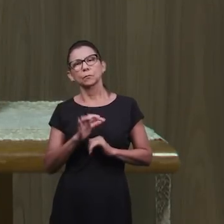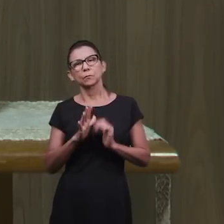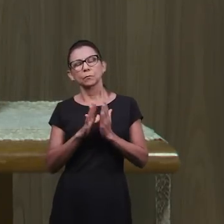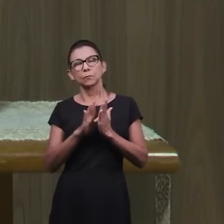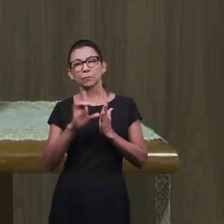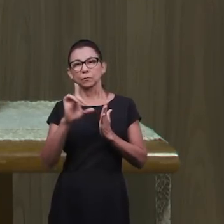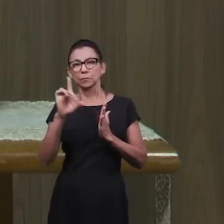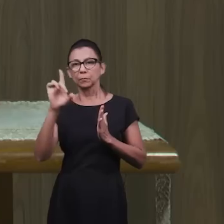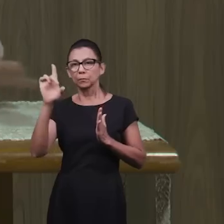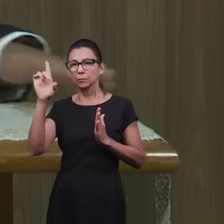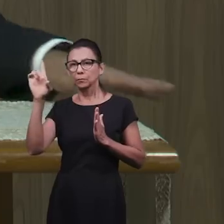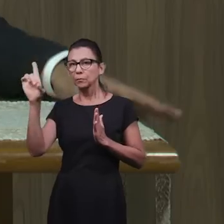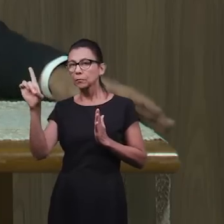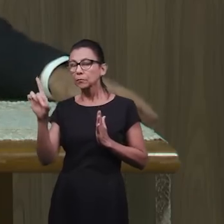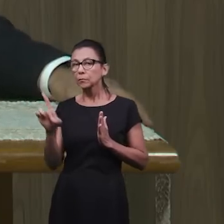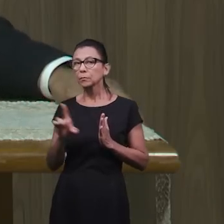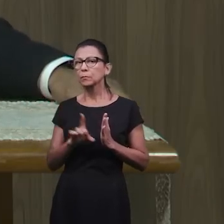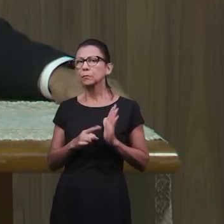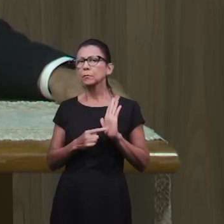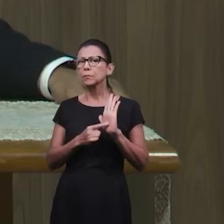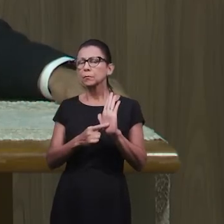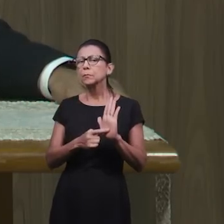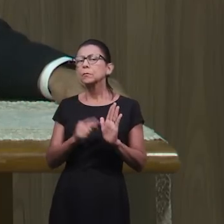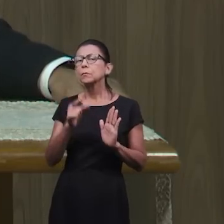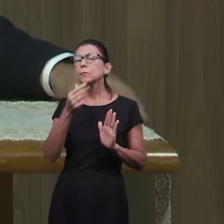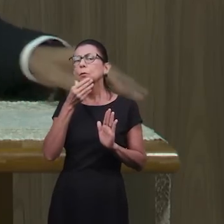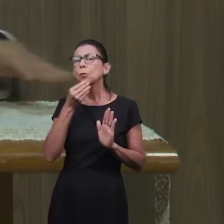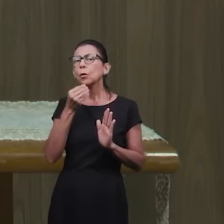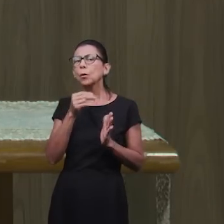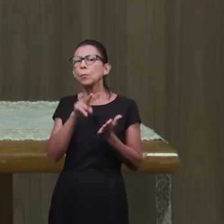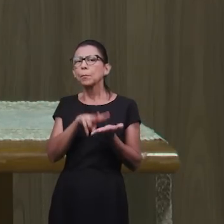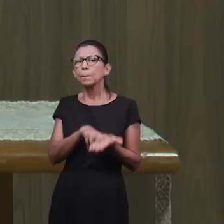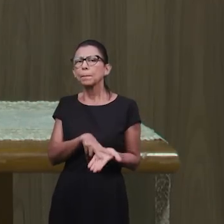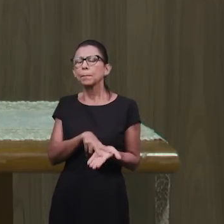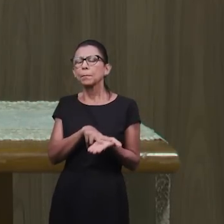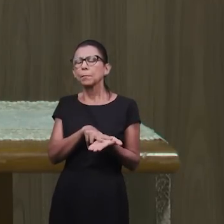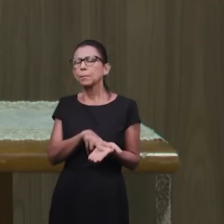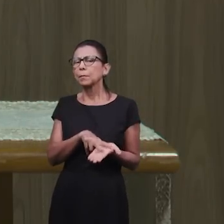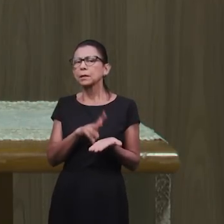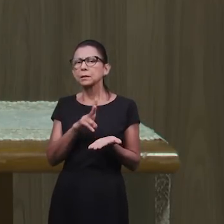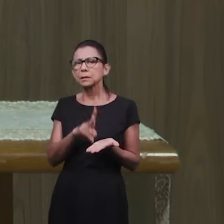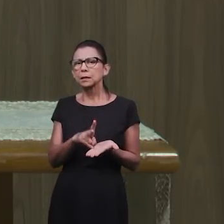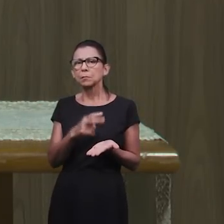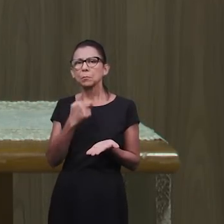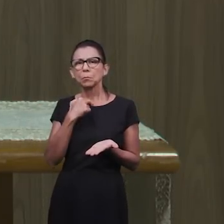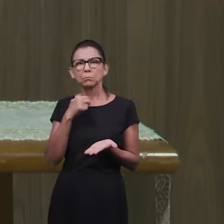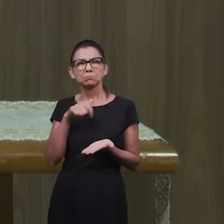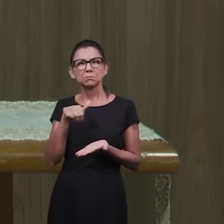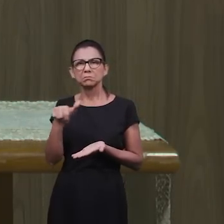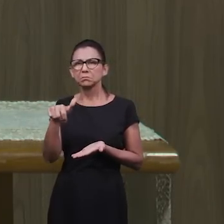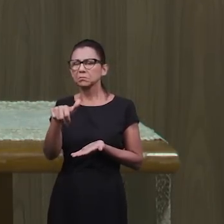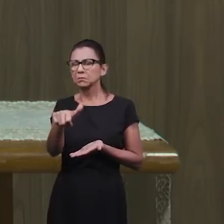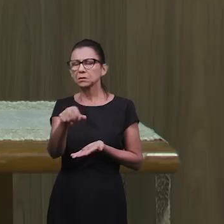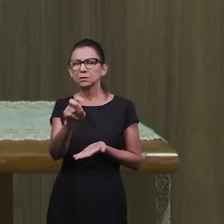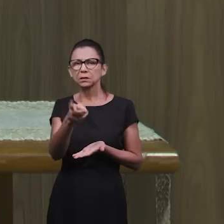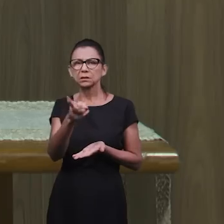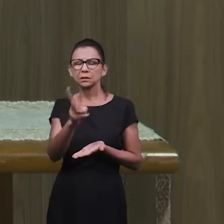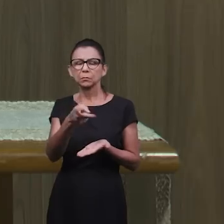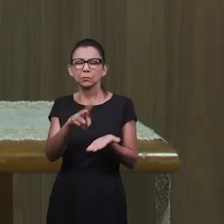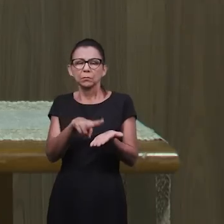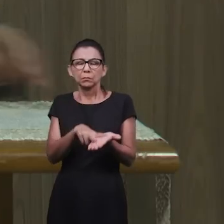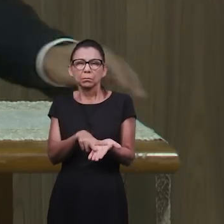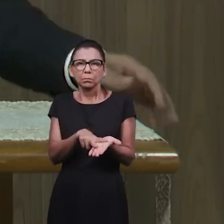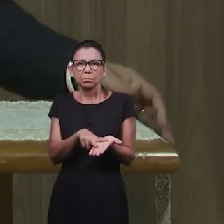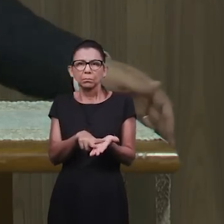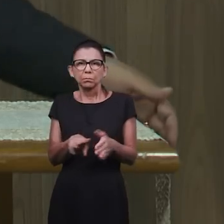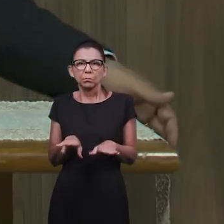que a palavra de Deus descreve como paralítico. E esse paralítico, a Bíblia descreve também que